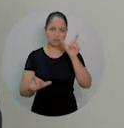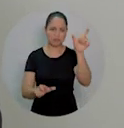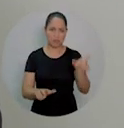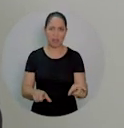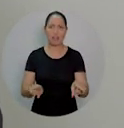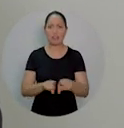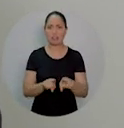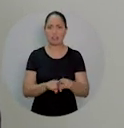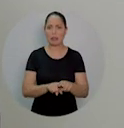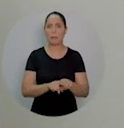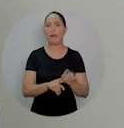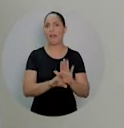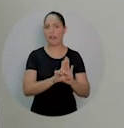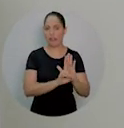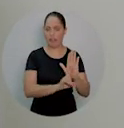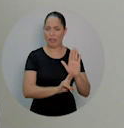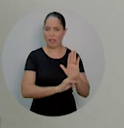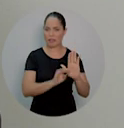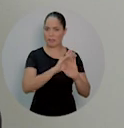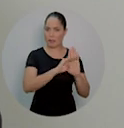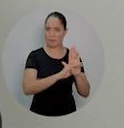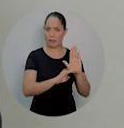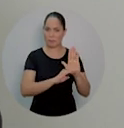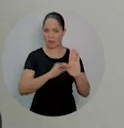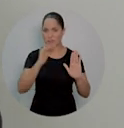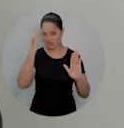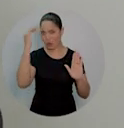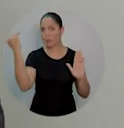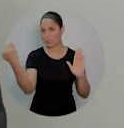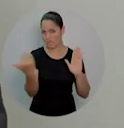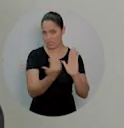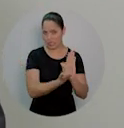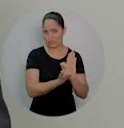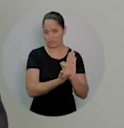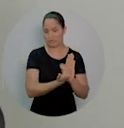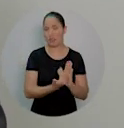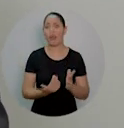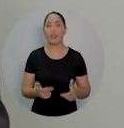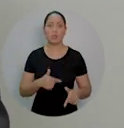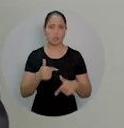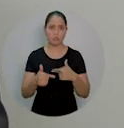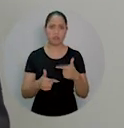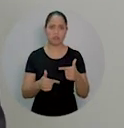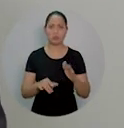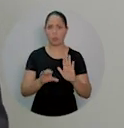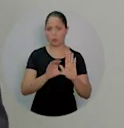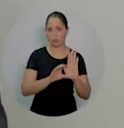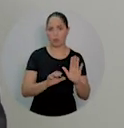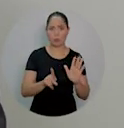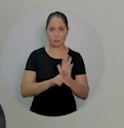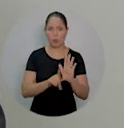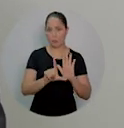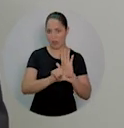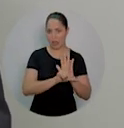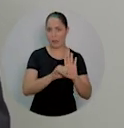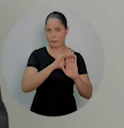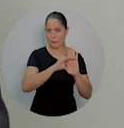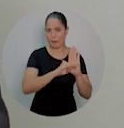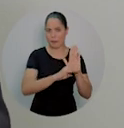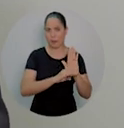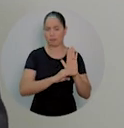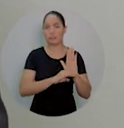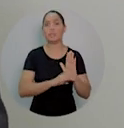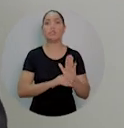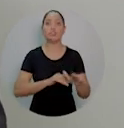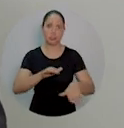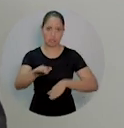com normas de condutas estabelecidas no Código de Trânsito Brasileiro. Os artigos 26 e seguintes tratam dessa questão.